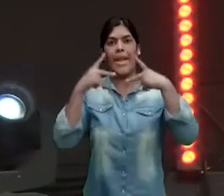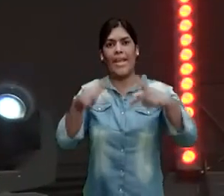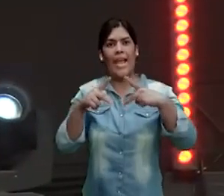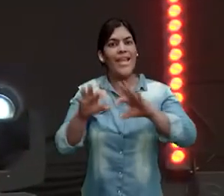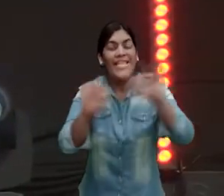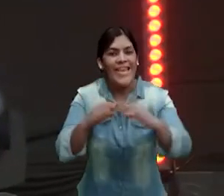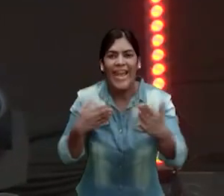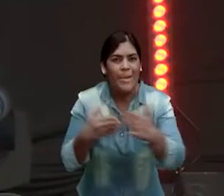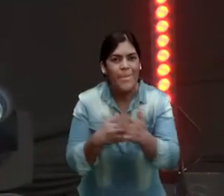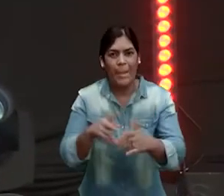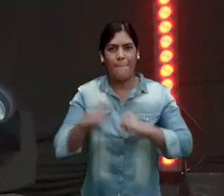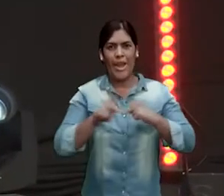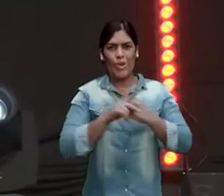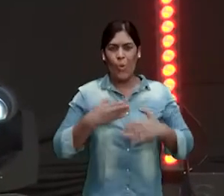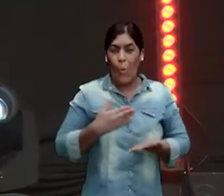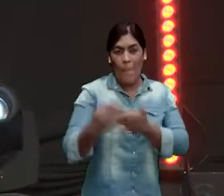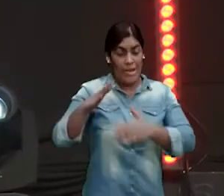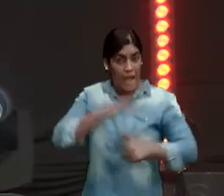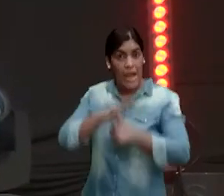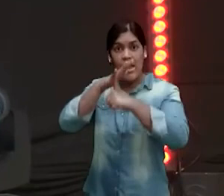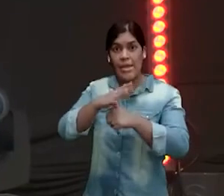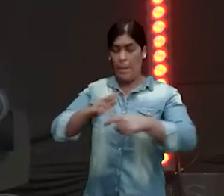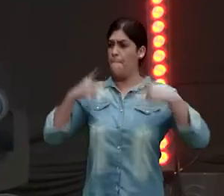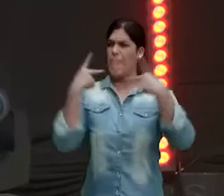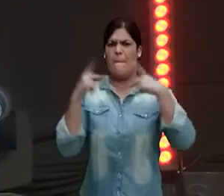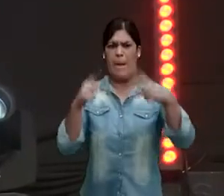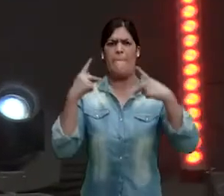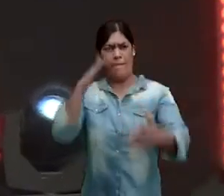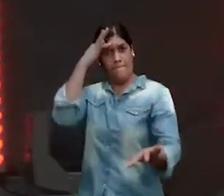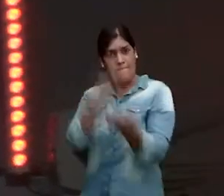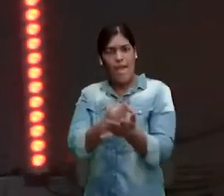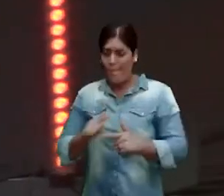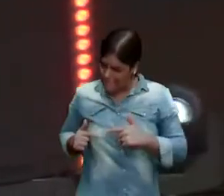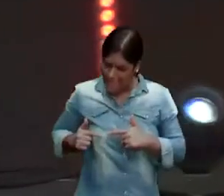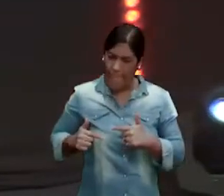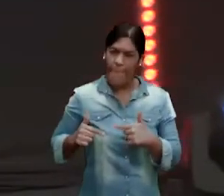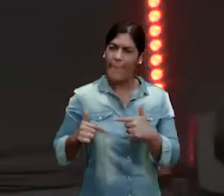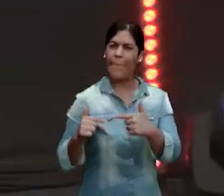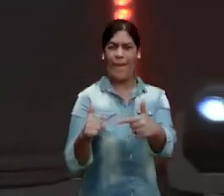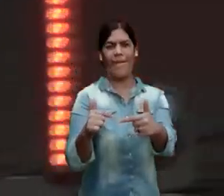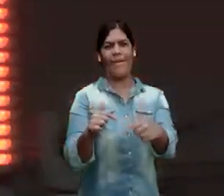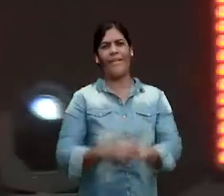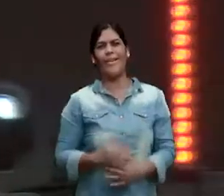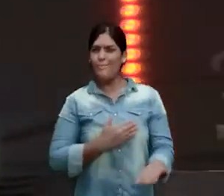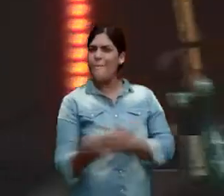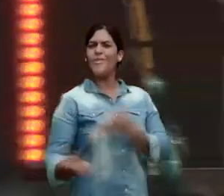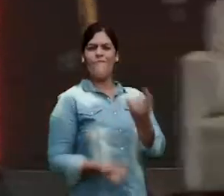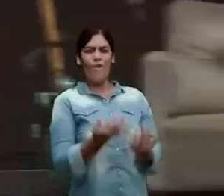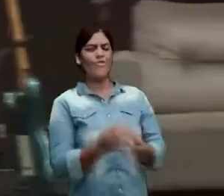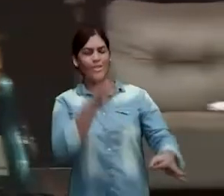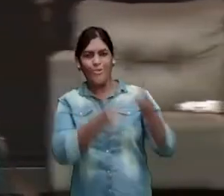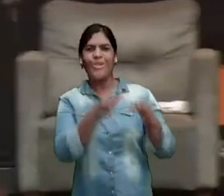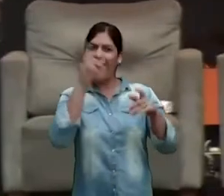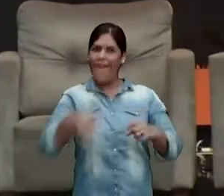segura ele passa a liderar os discípulos ele passa a ser a bomba-relógio da Fé e ele passa a ser um fogarel da